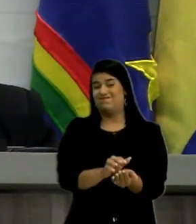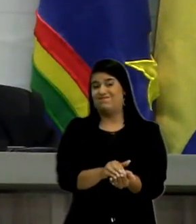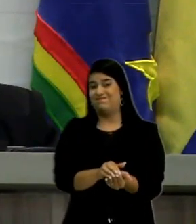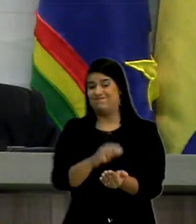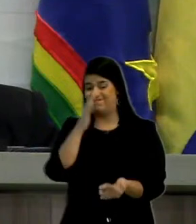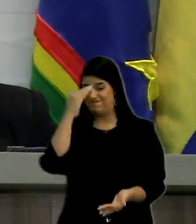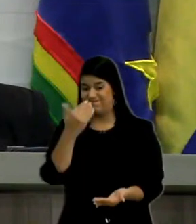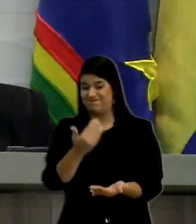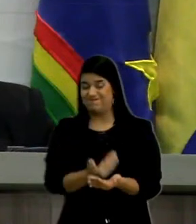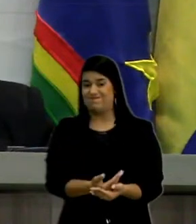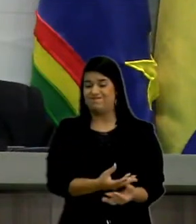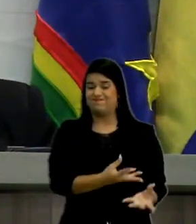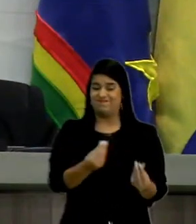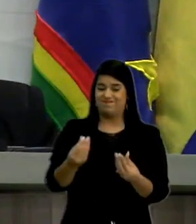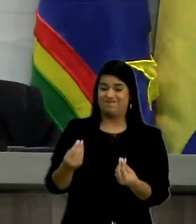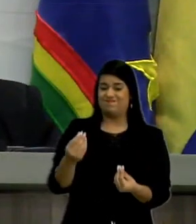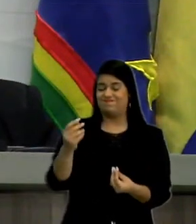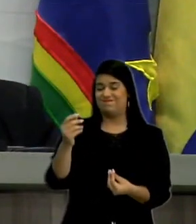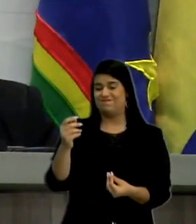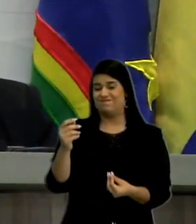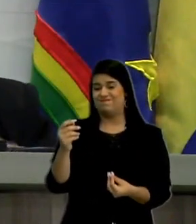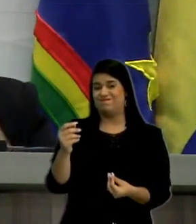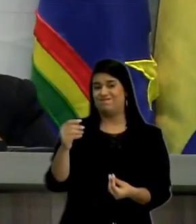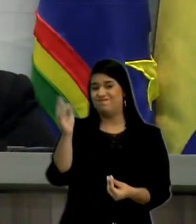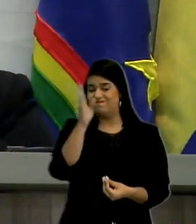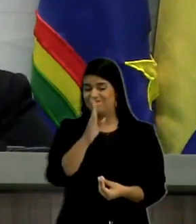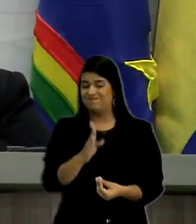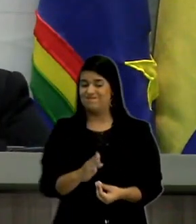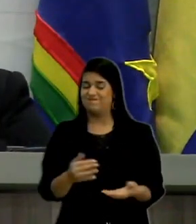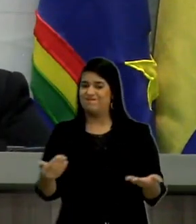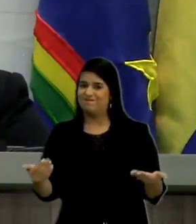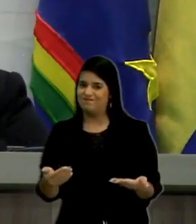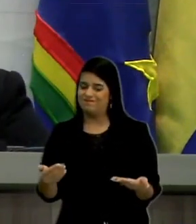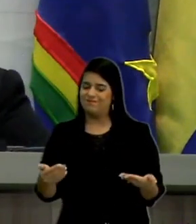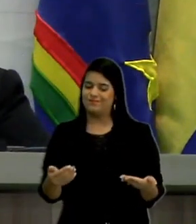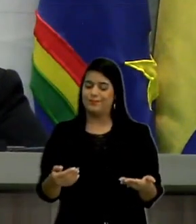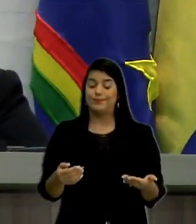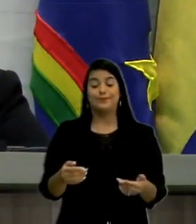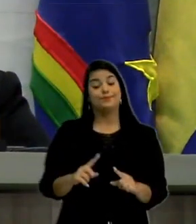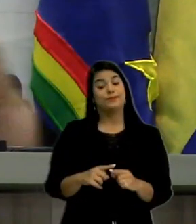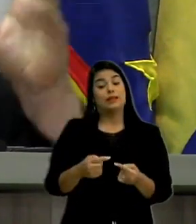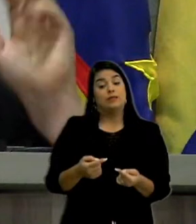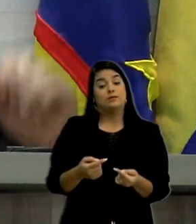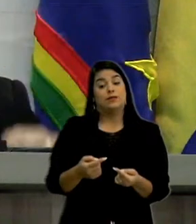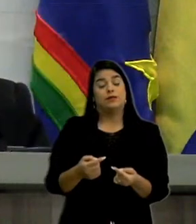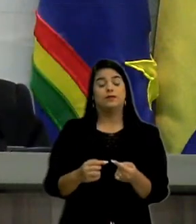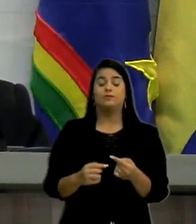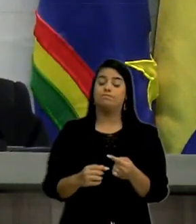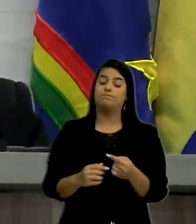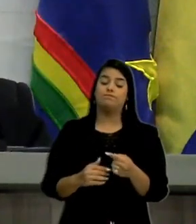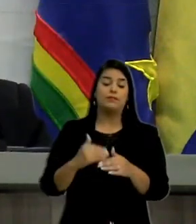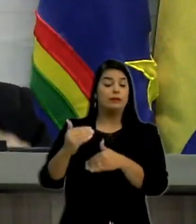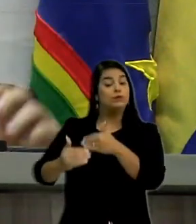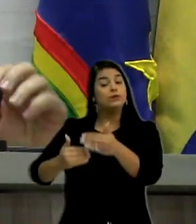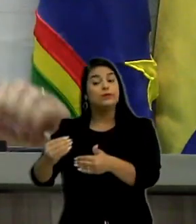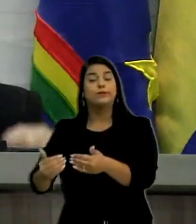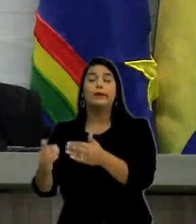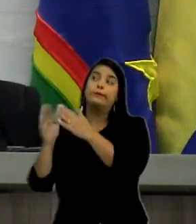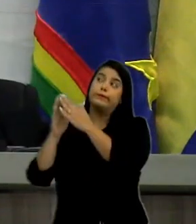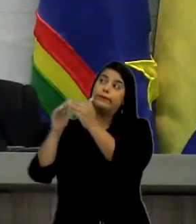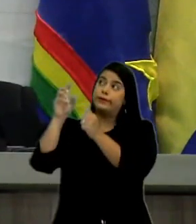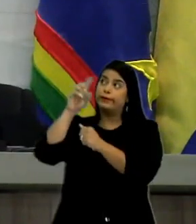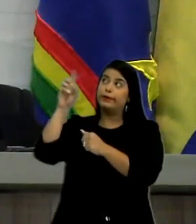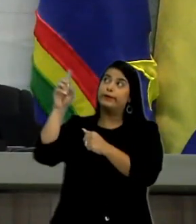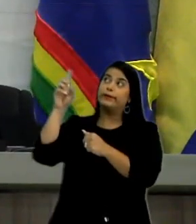acredito que de muitos do nosso país hoje. Mas vamos seguir em frente e pedir a Deus que nos ajude e nos dê muita